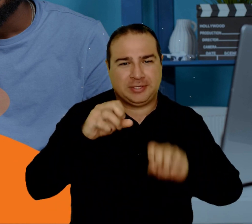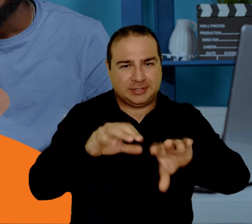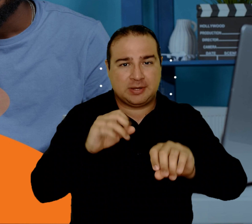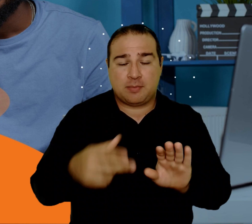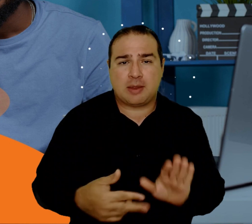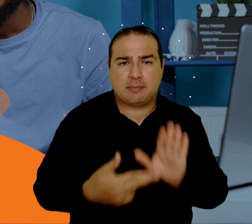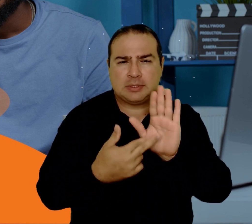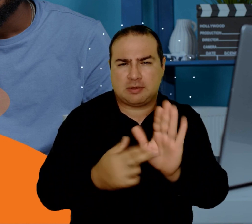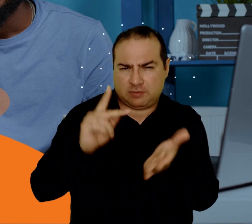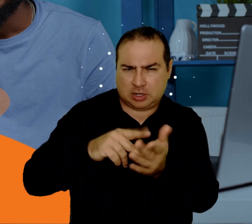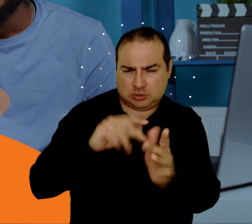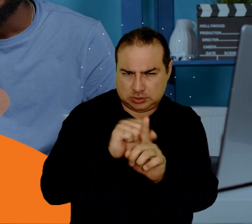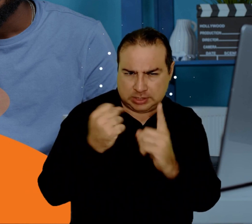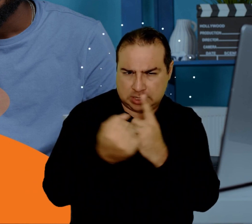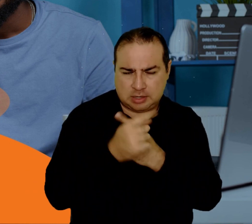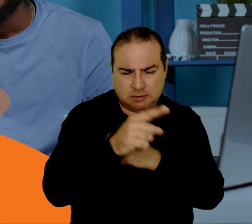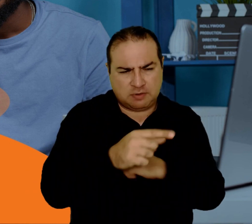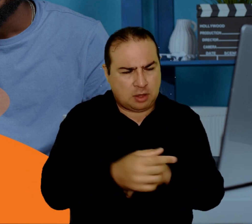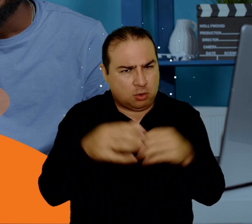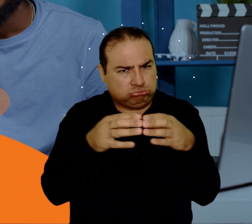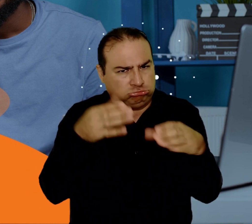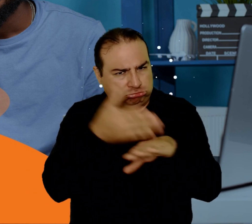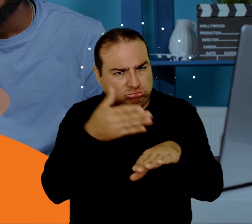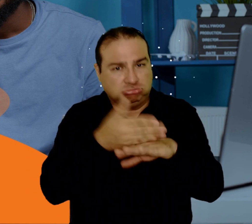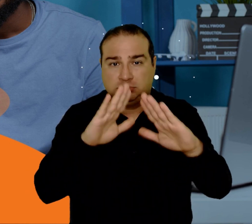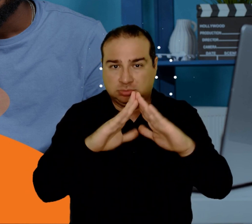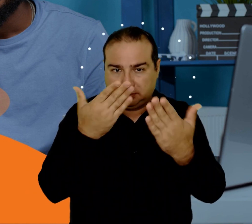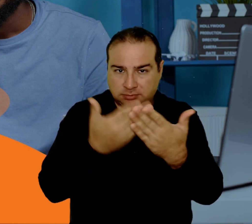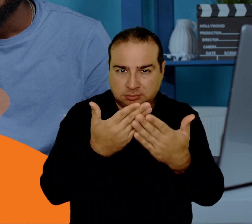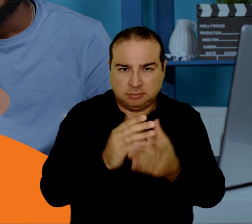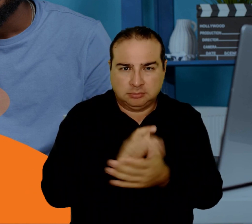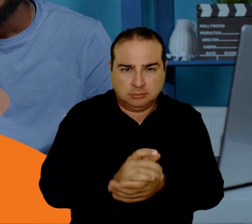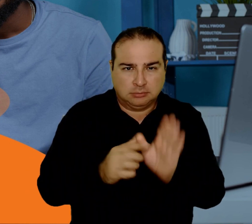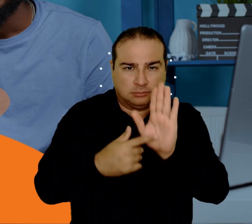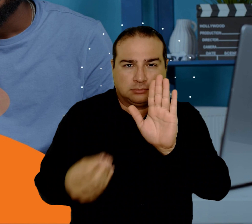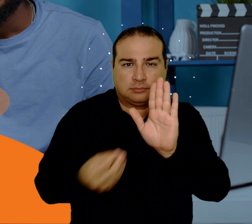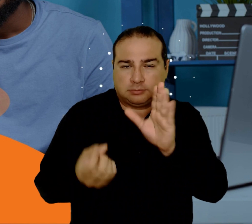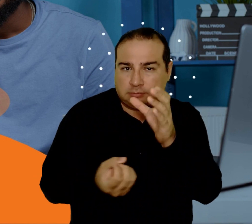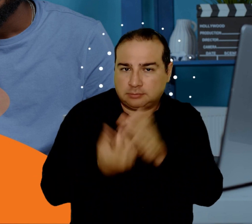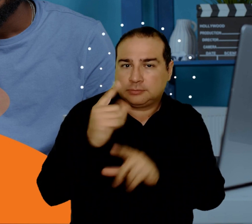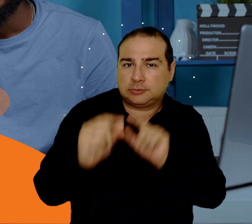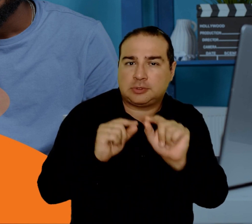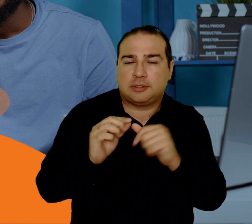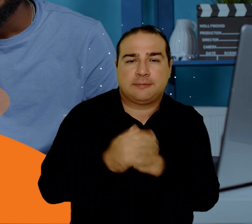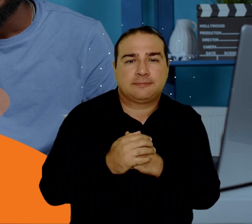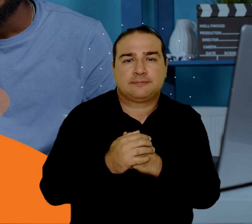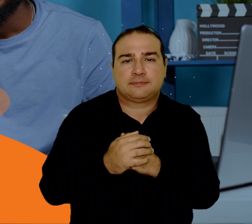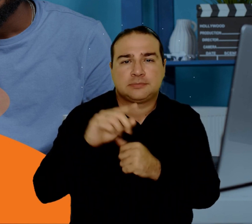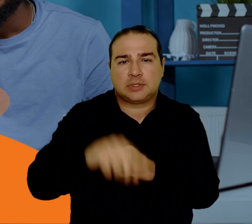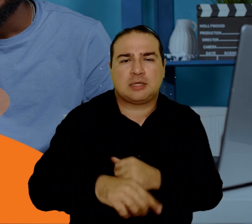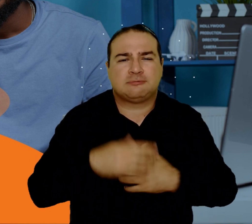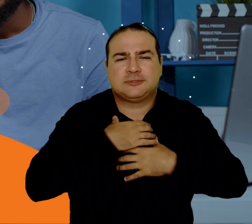Quando uma representação real da sociedade começa a fazer parte da escola, isso gera